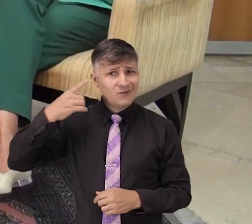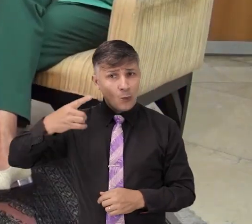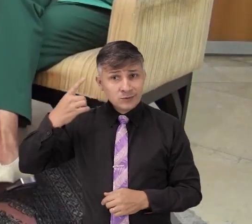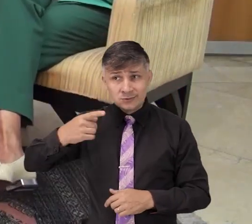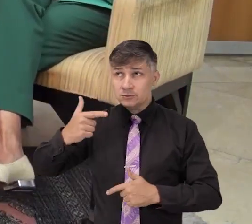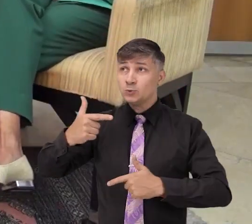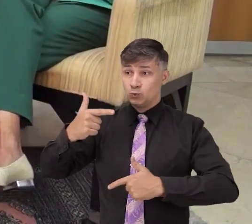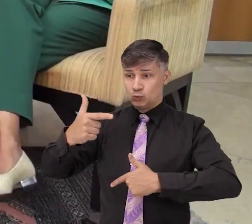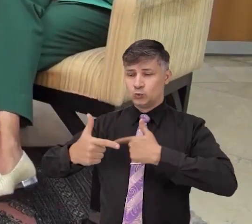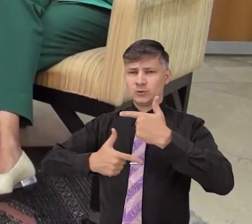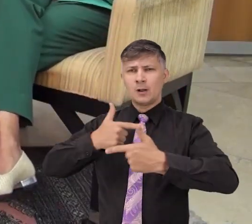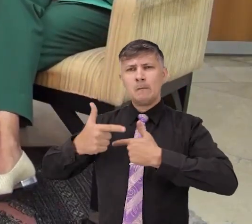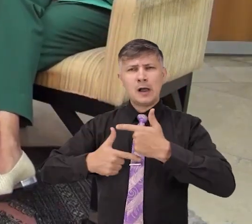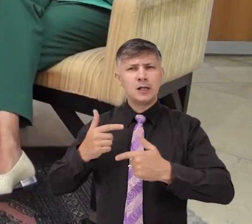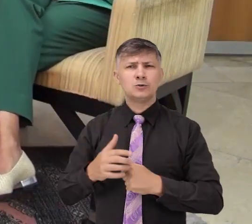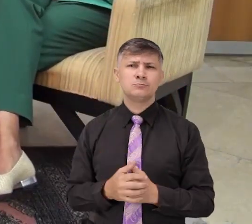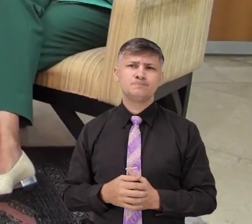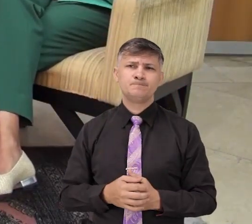trabalhista... Bom,